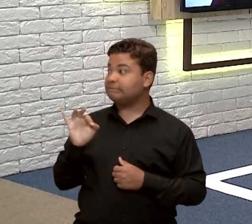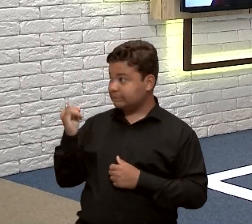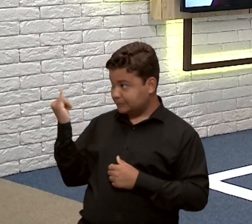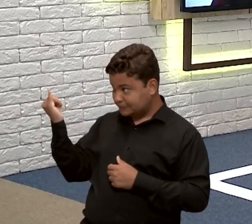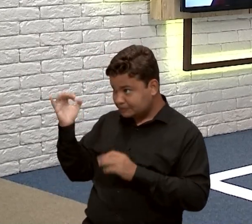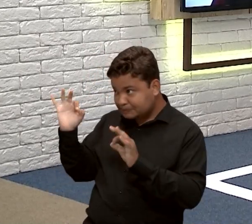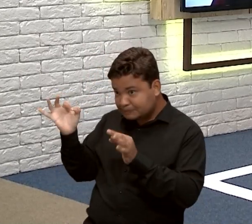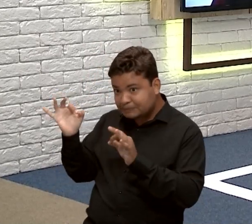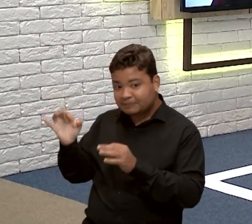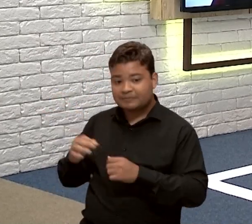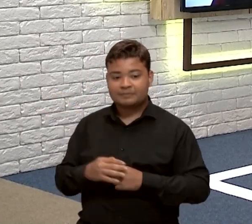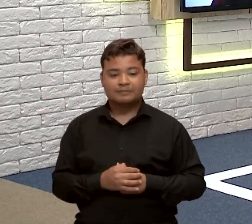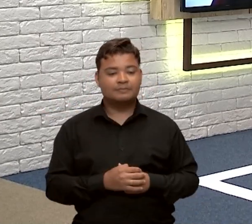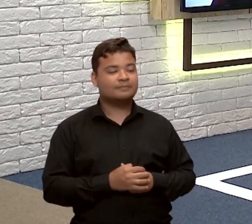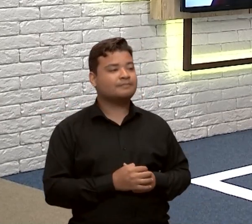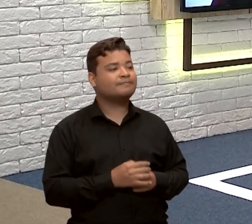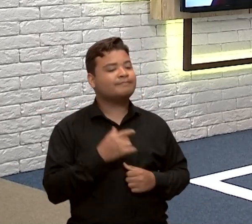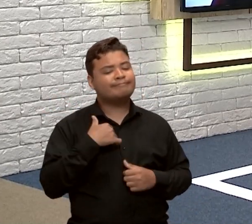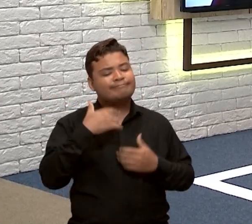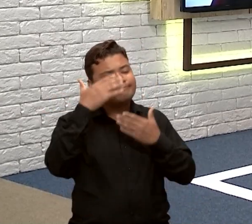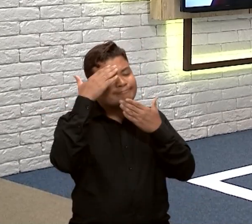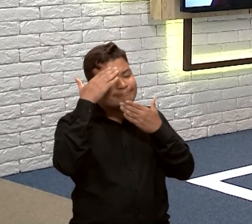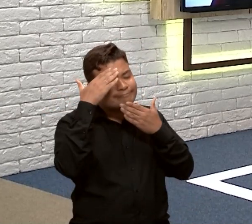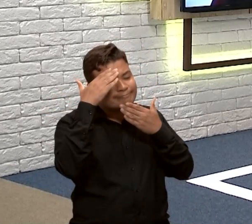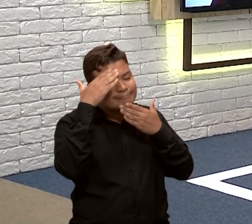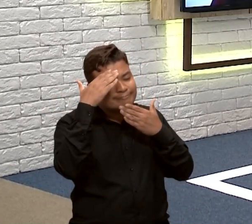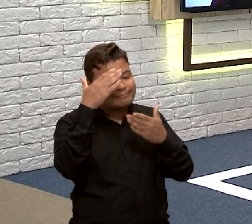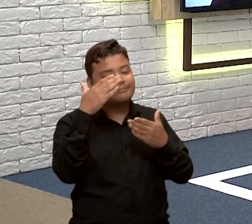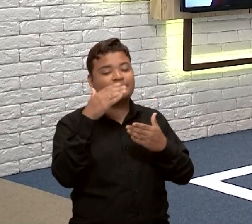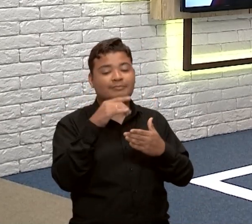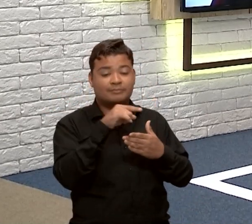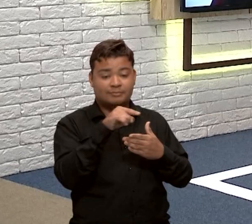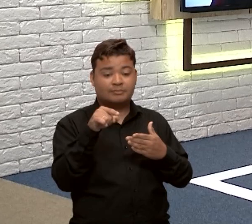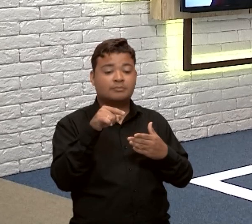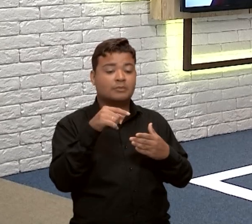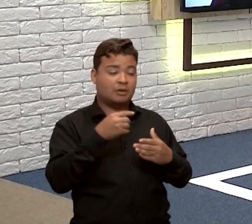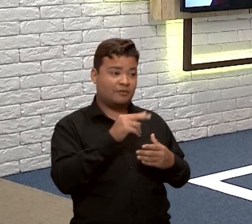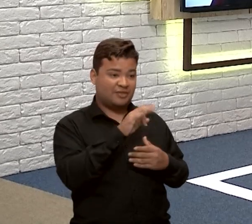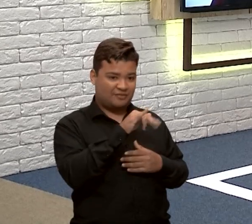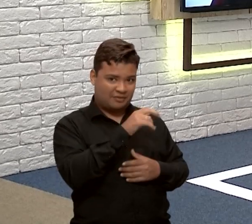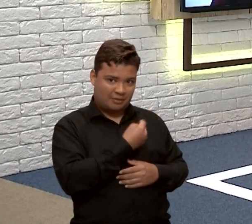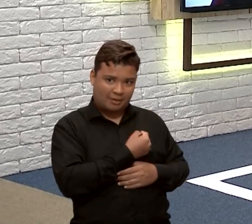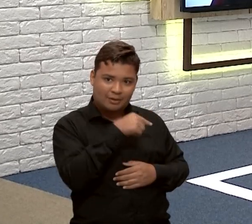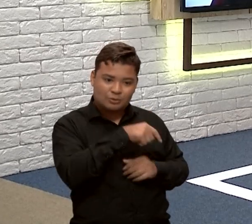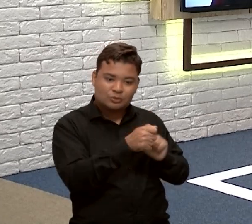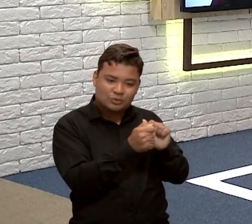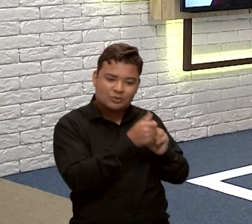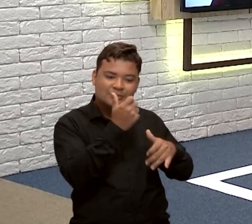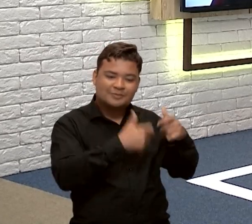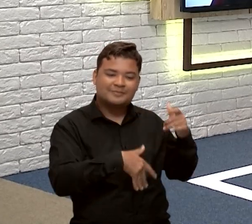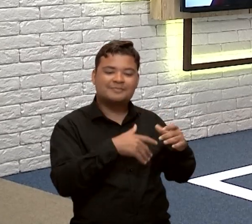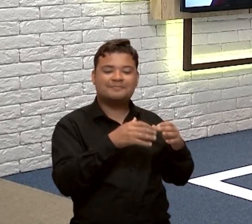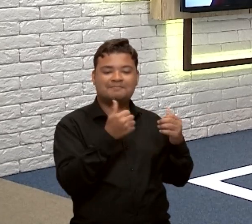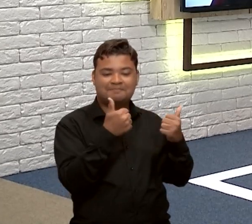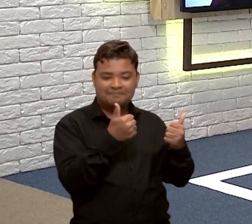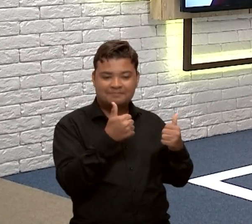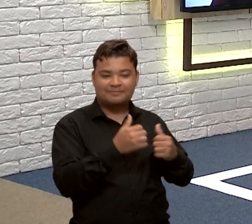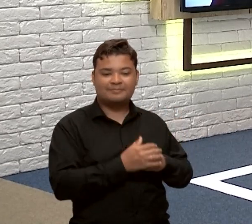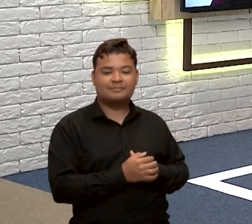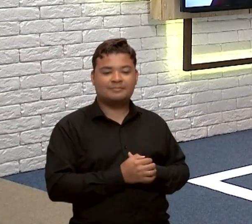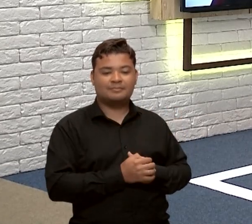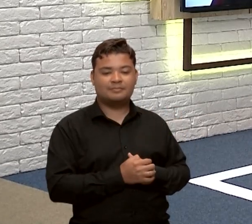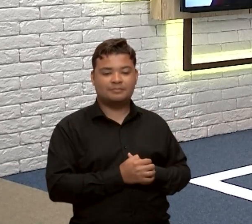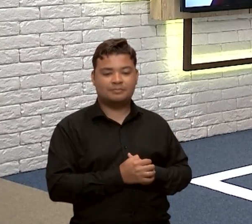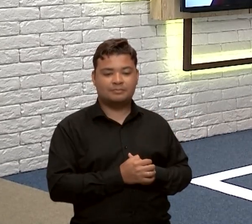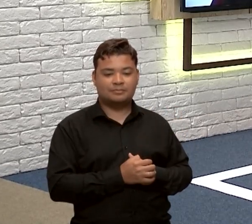importante. E agradeço a presença, né, de vocês, a Viviane, que falou muito bem. E realmente é isso, né? A gente tem que Obrigada.